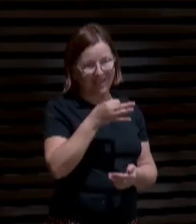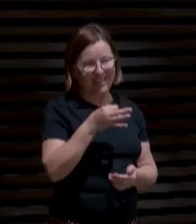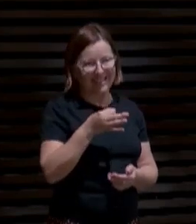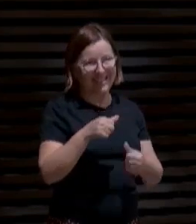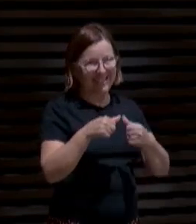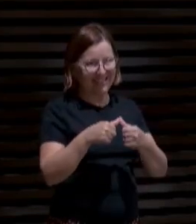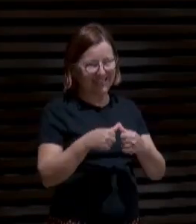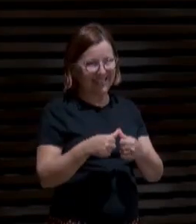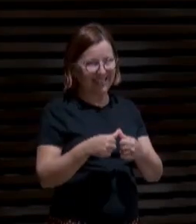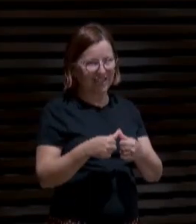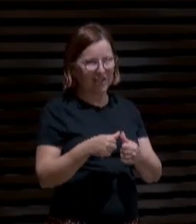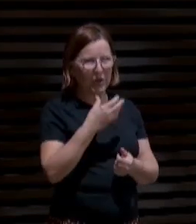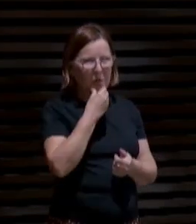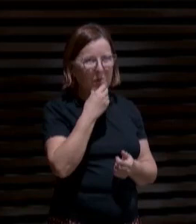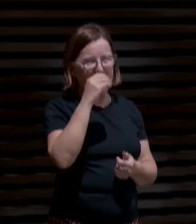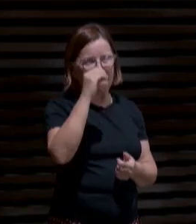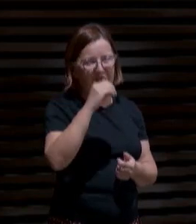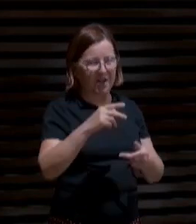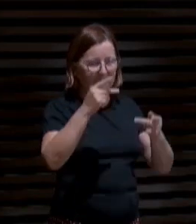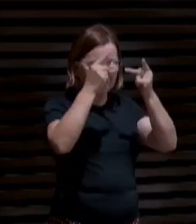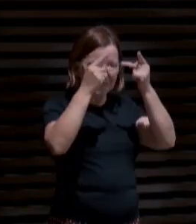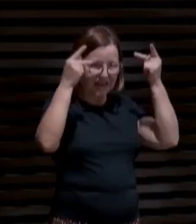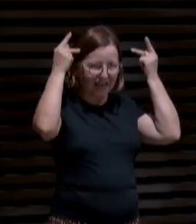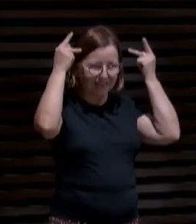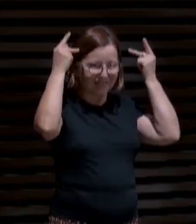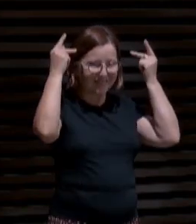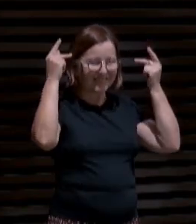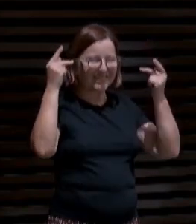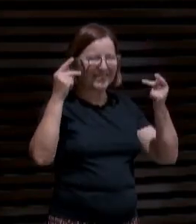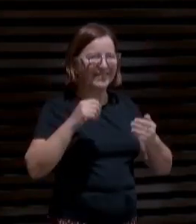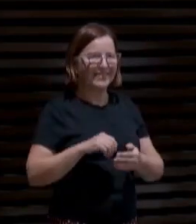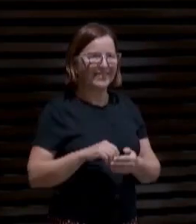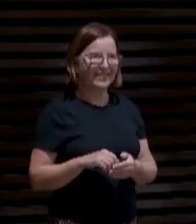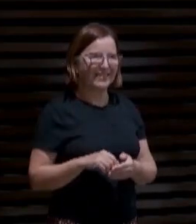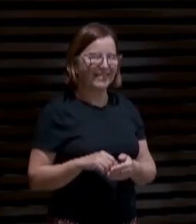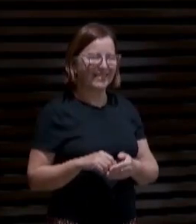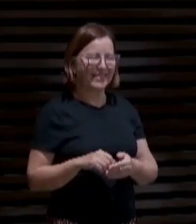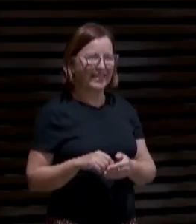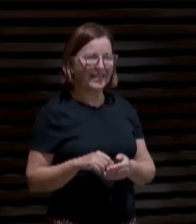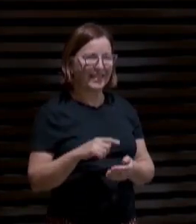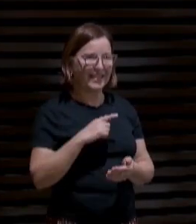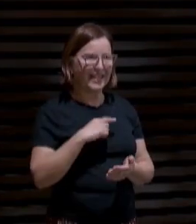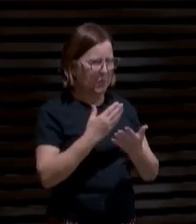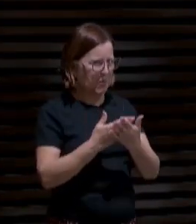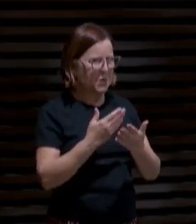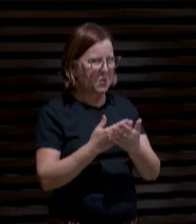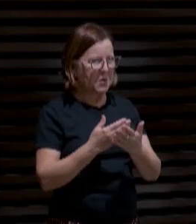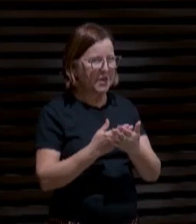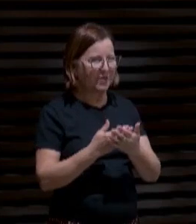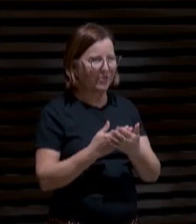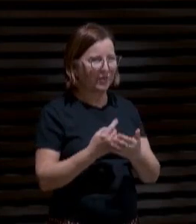respeito desse fracote. Pilatos, segundo a narrativa de Flávio Joséfo e do